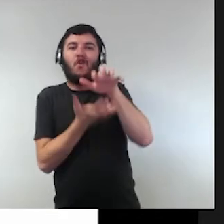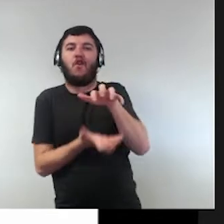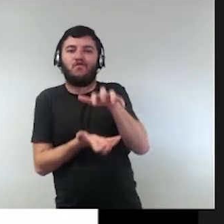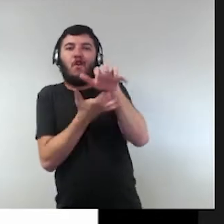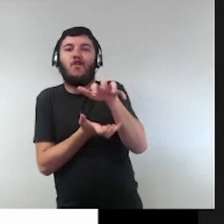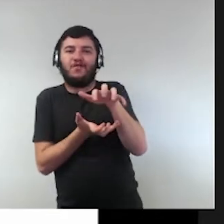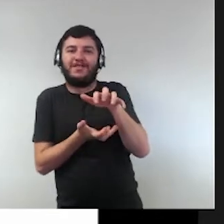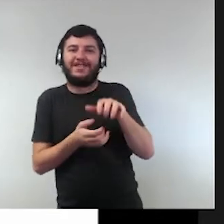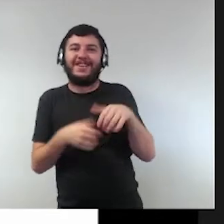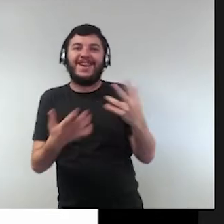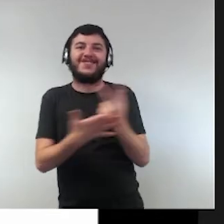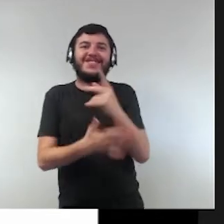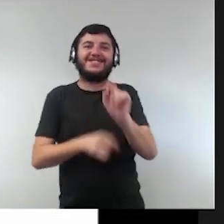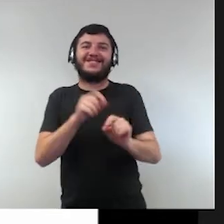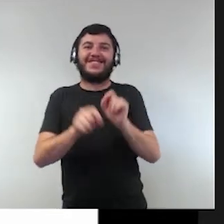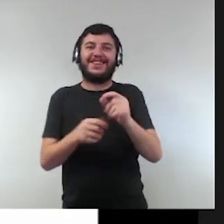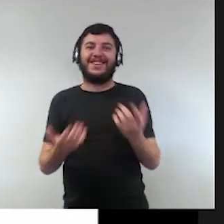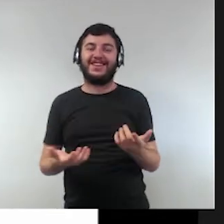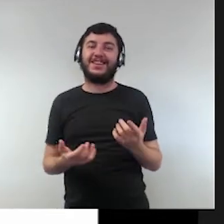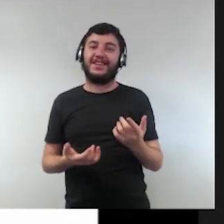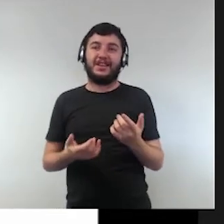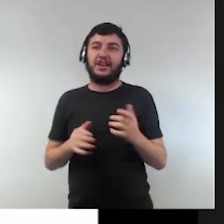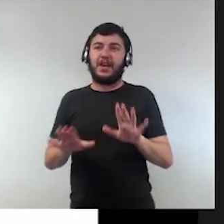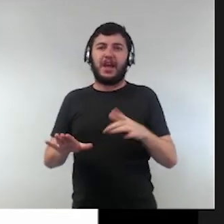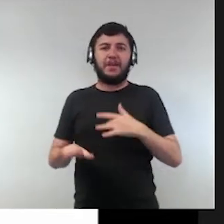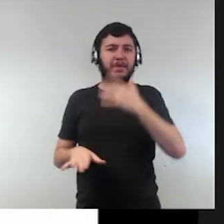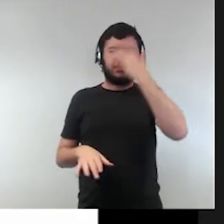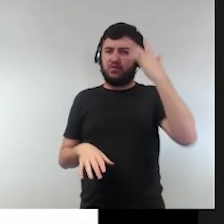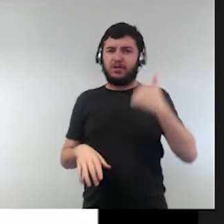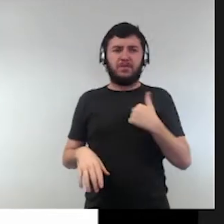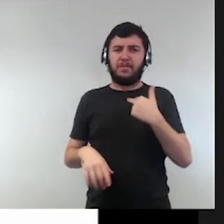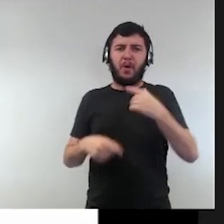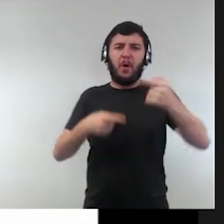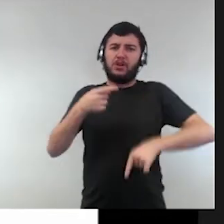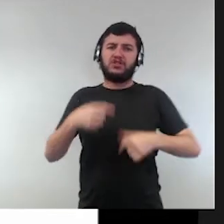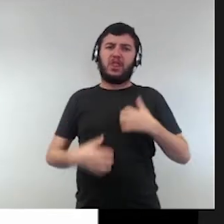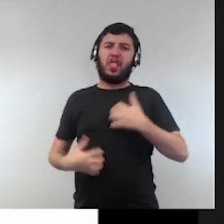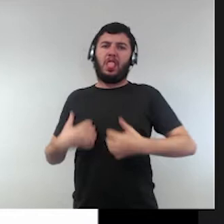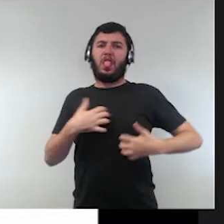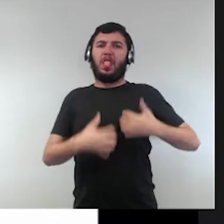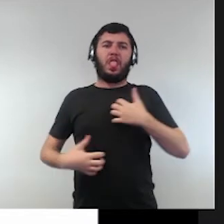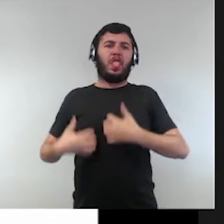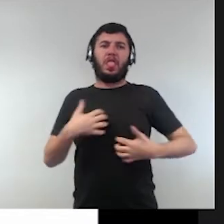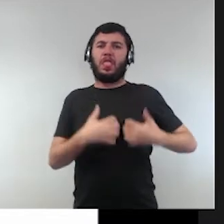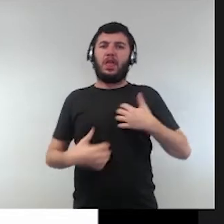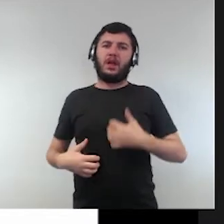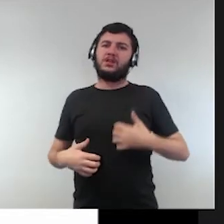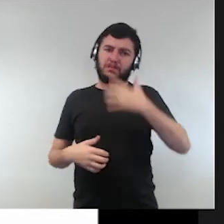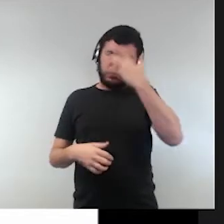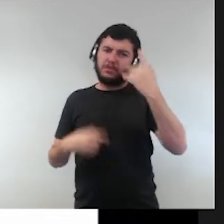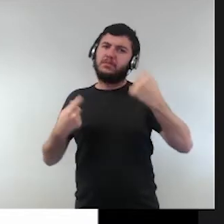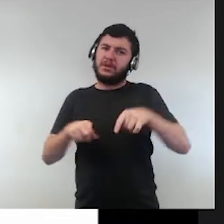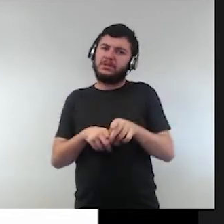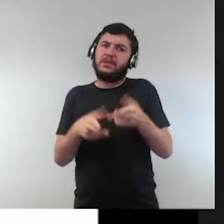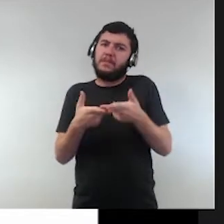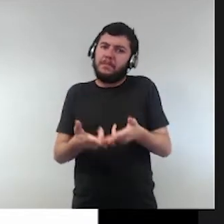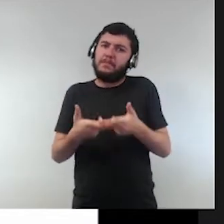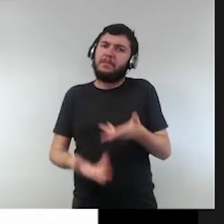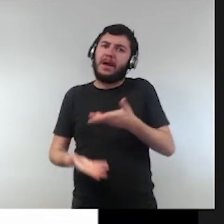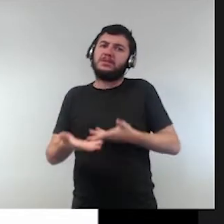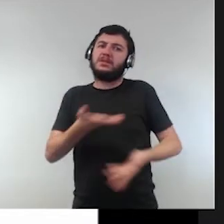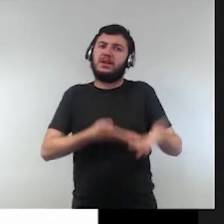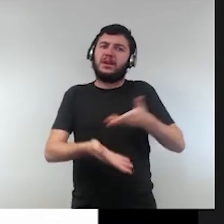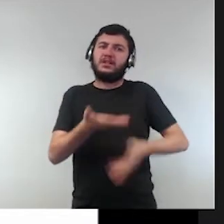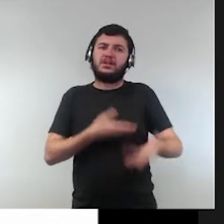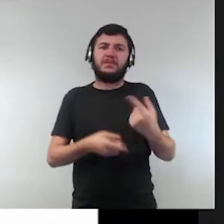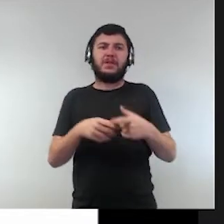vizinho, o cão dá umas latidas, é preciso também que o morador vizinho tenha também um certo entendimento. O que não pode é o